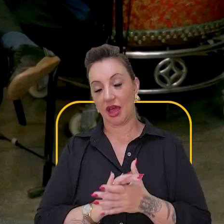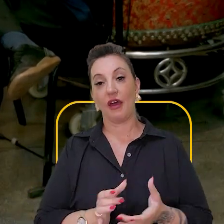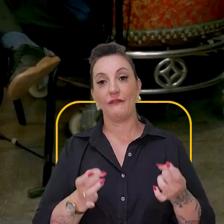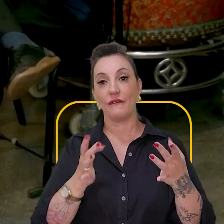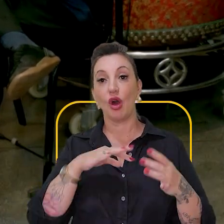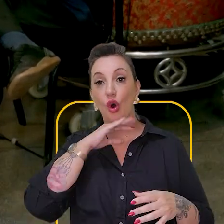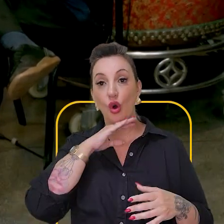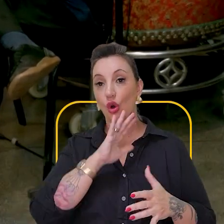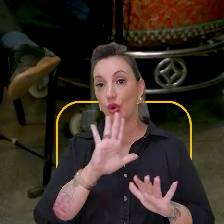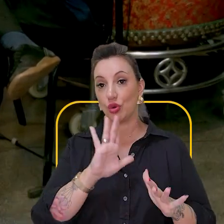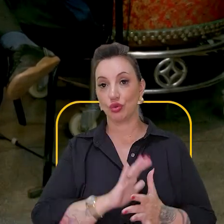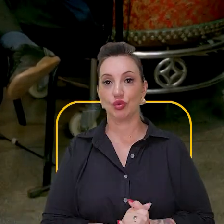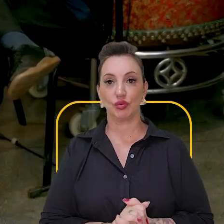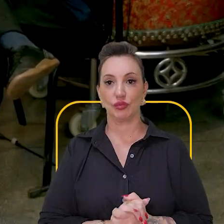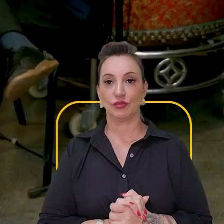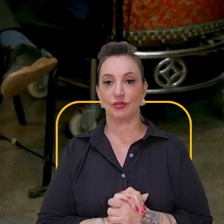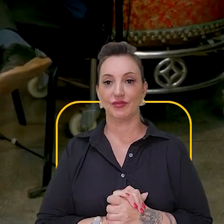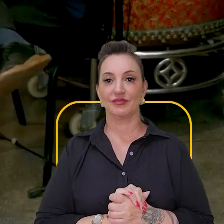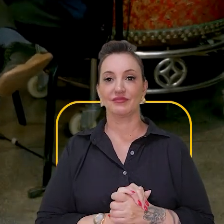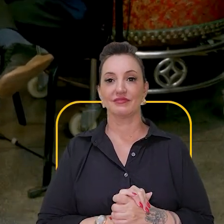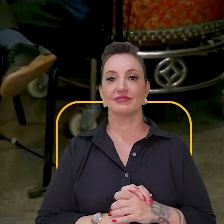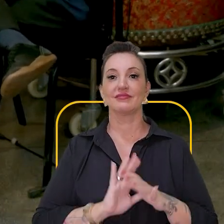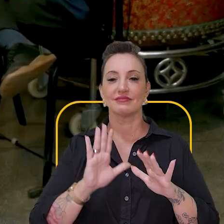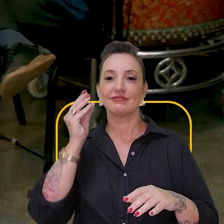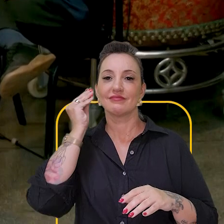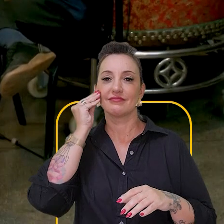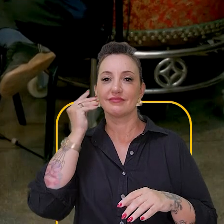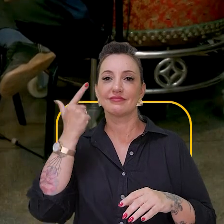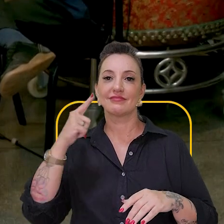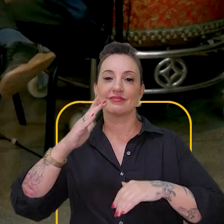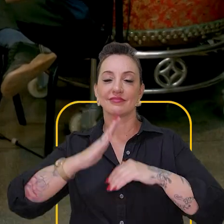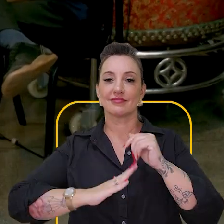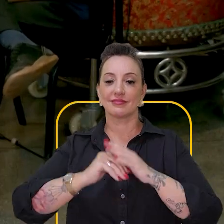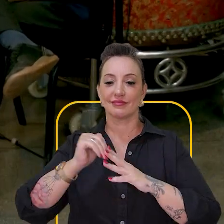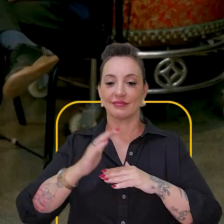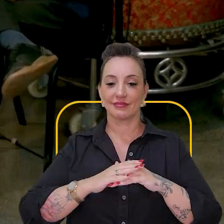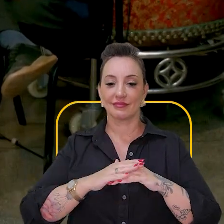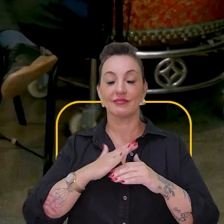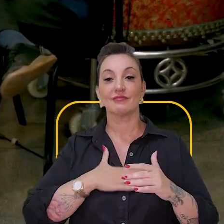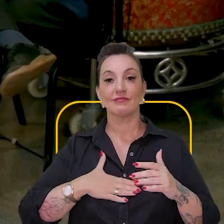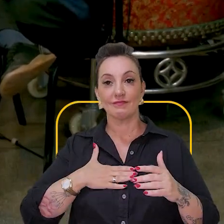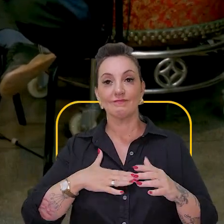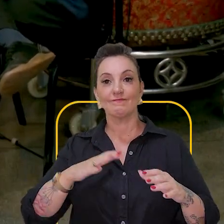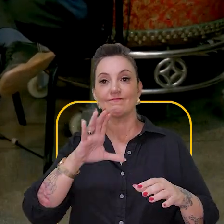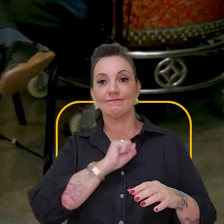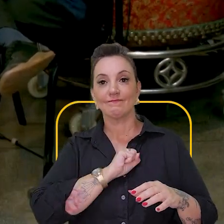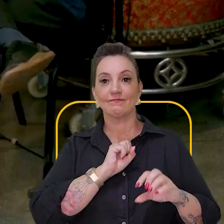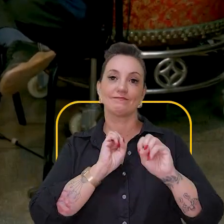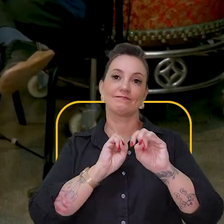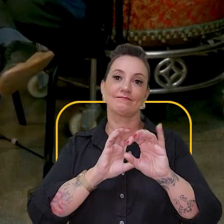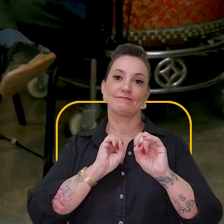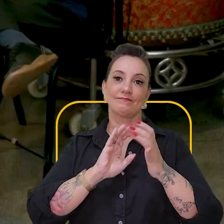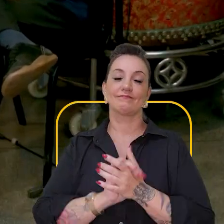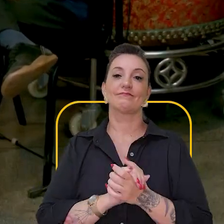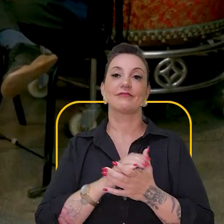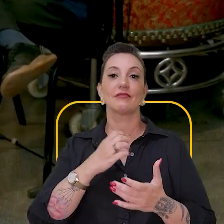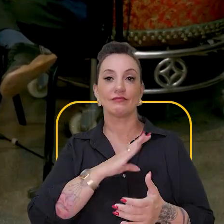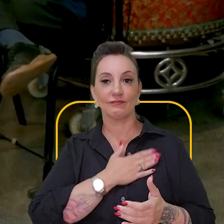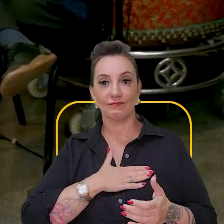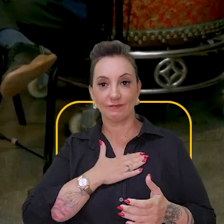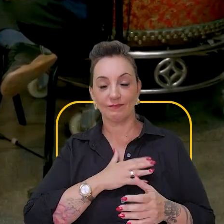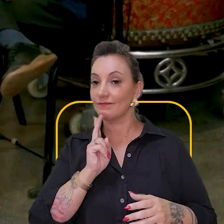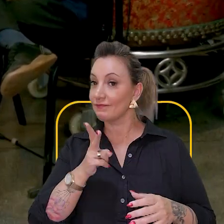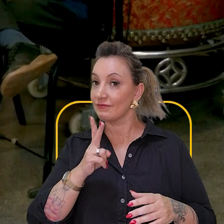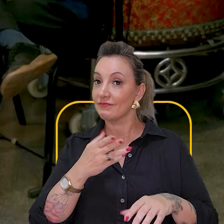um vendedor terrível né então eu já tentei outras profissões mas eu eu realmente eu amo dar aula eu gosto